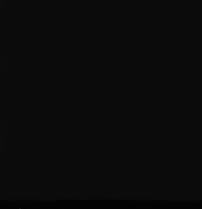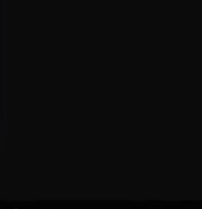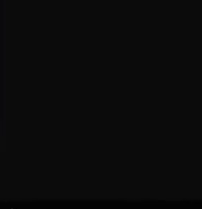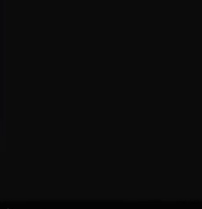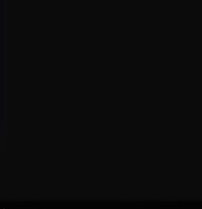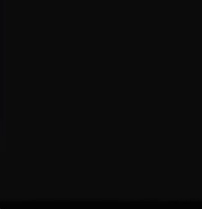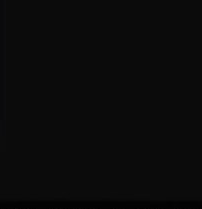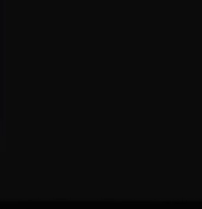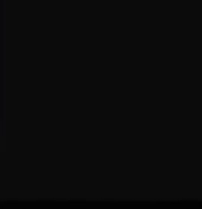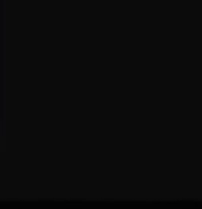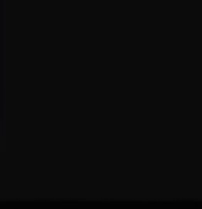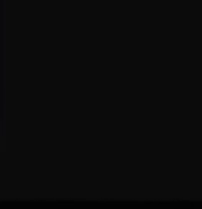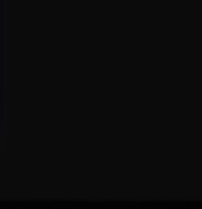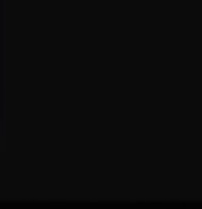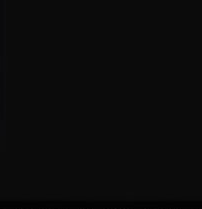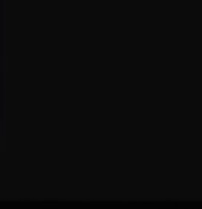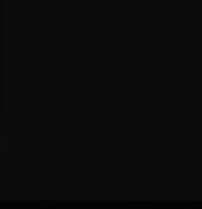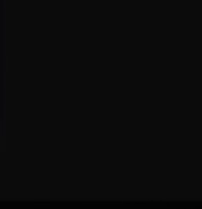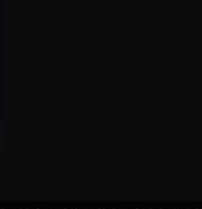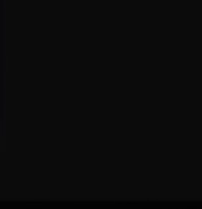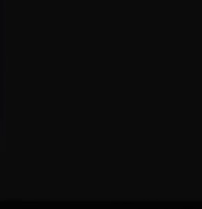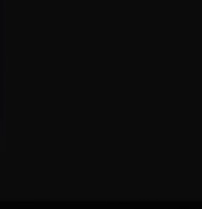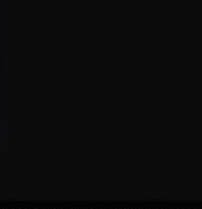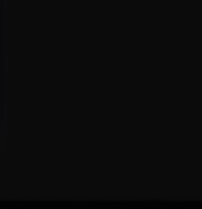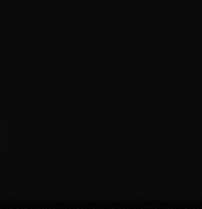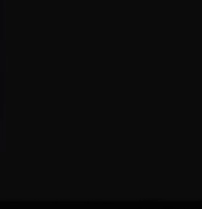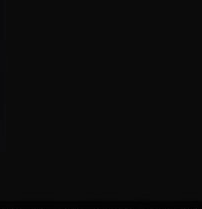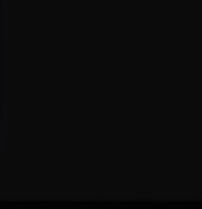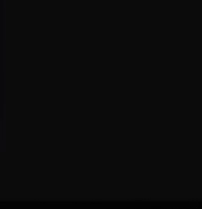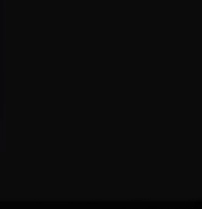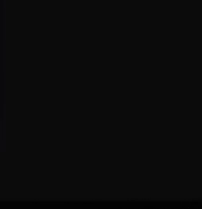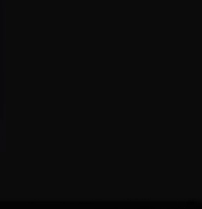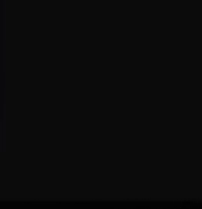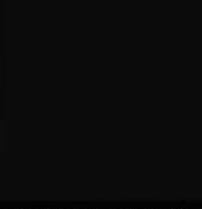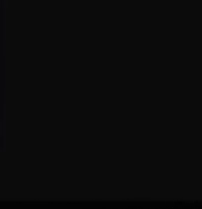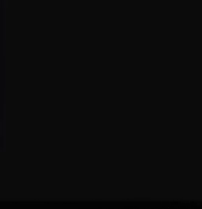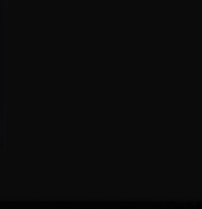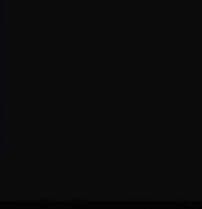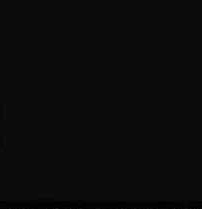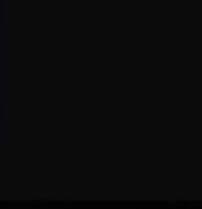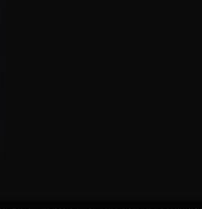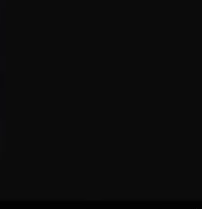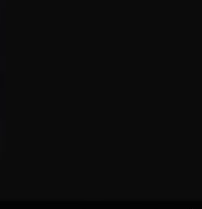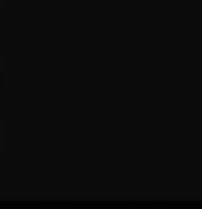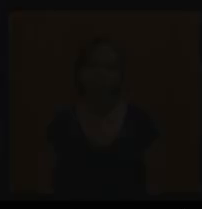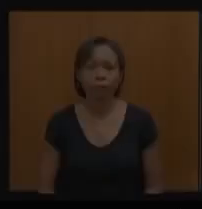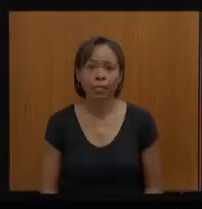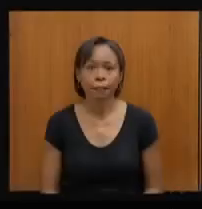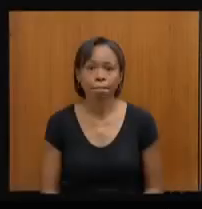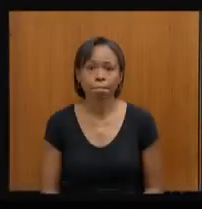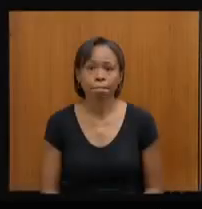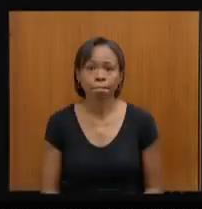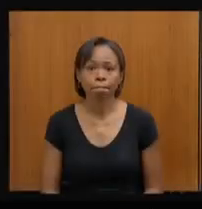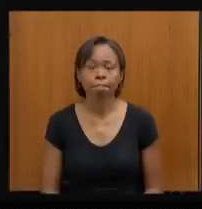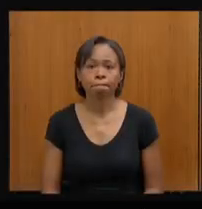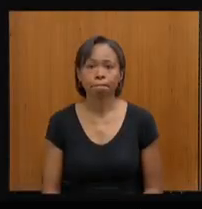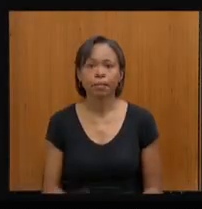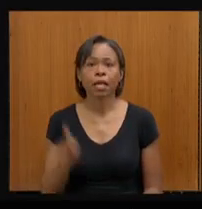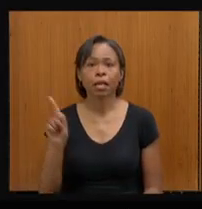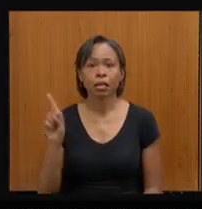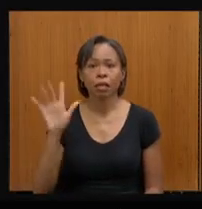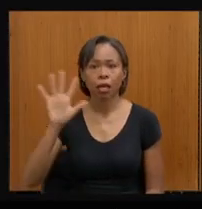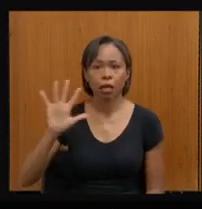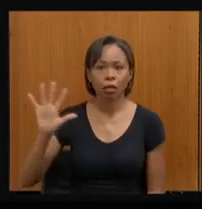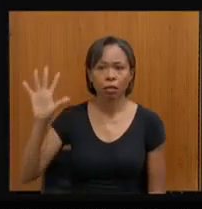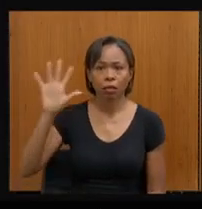é dessa geração de energia aí já funcionando aqui no Brasil essa planta já tem